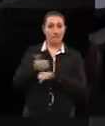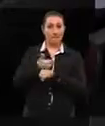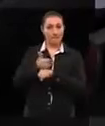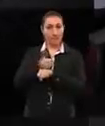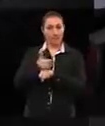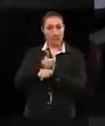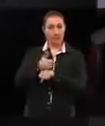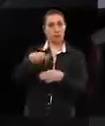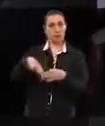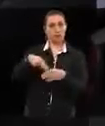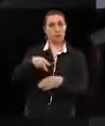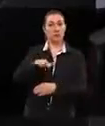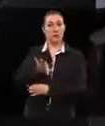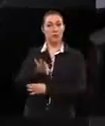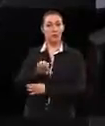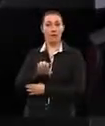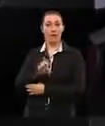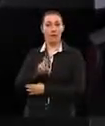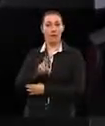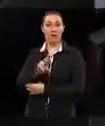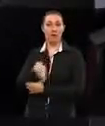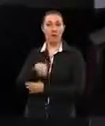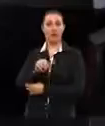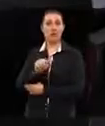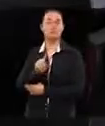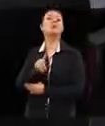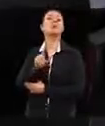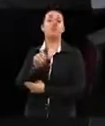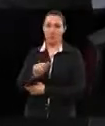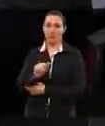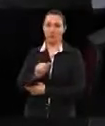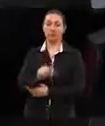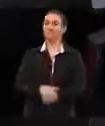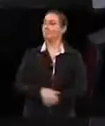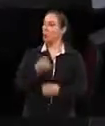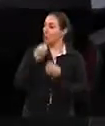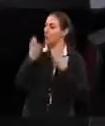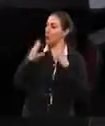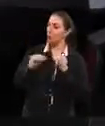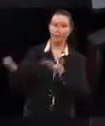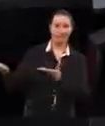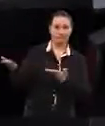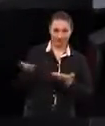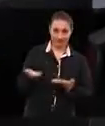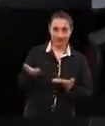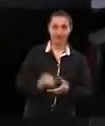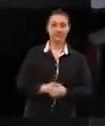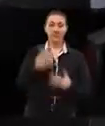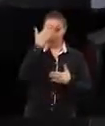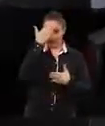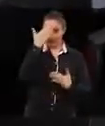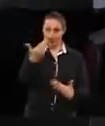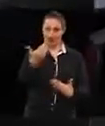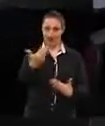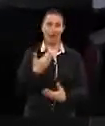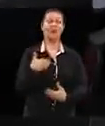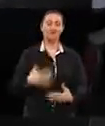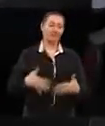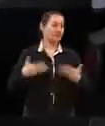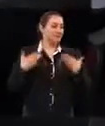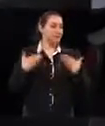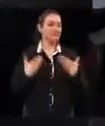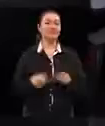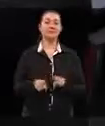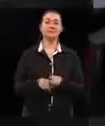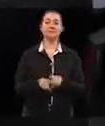a nutricionista Fernanda da Cunha, que vai tirar algumas dúvidas para a gente. Boa noite, Fernanda, seja bem-vinda. Obrigada, prazer é meu